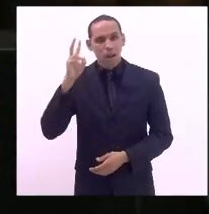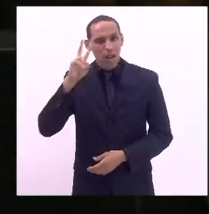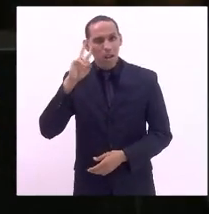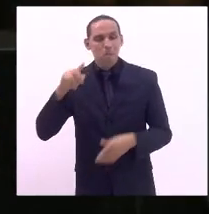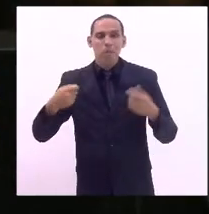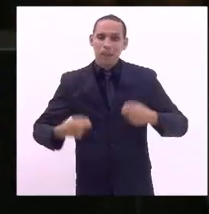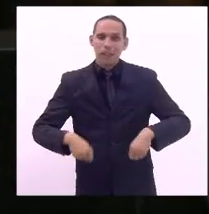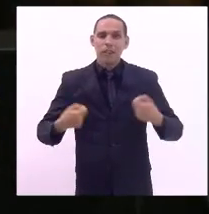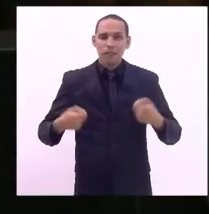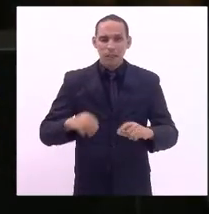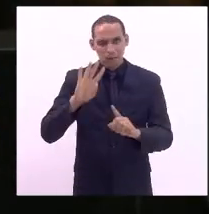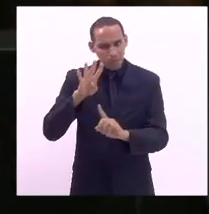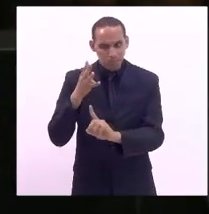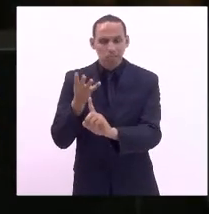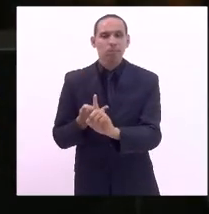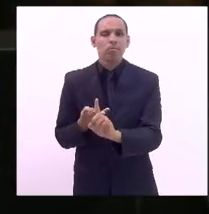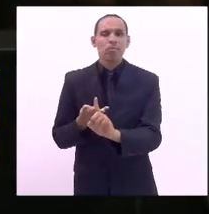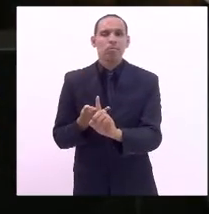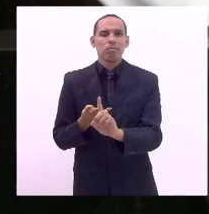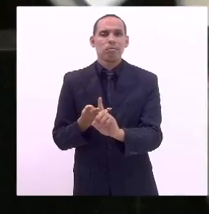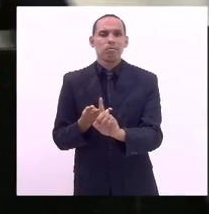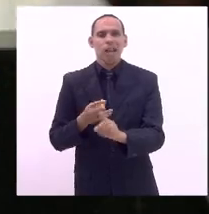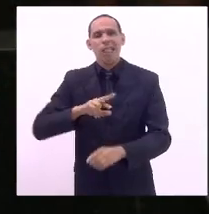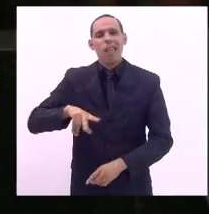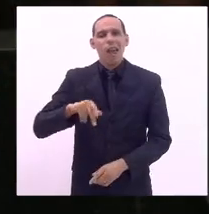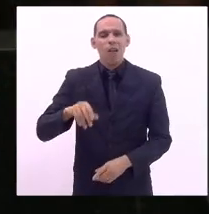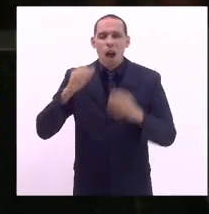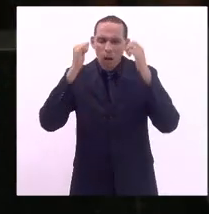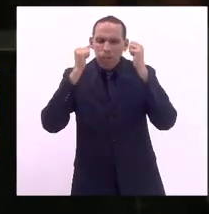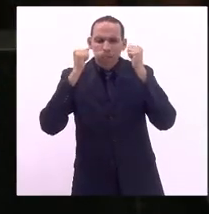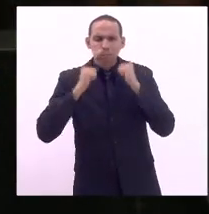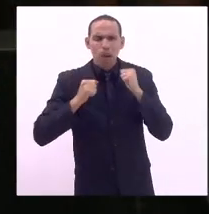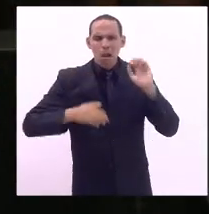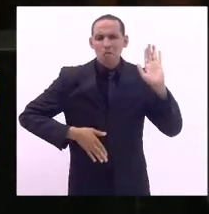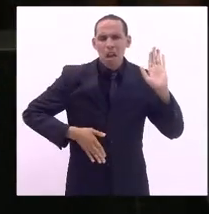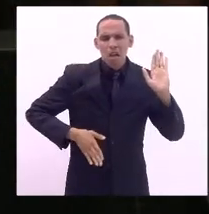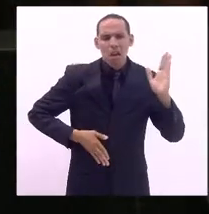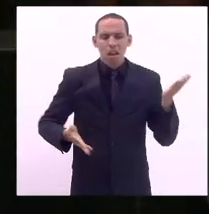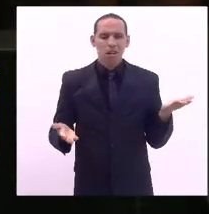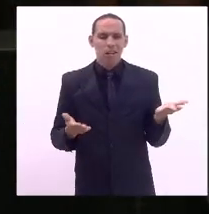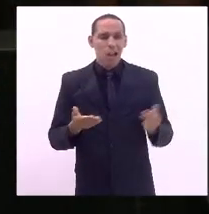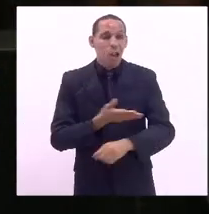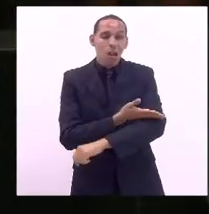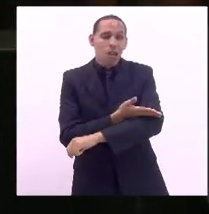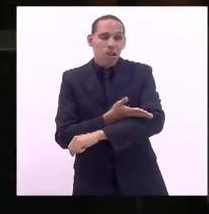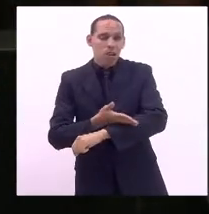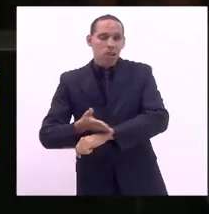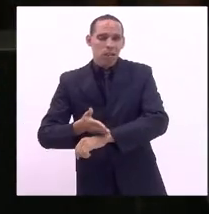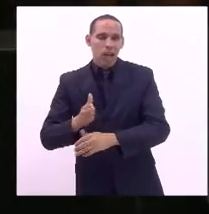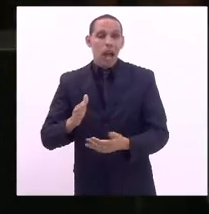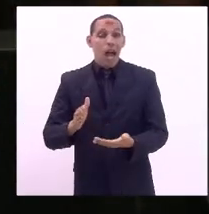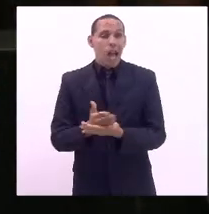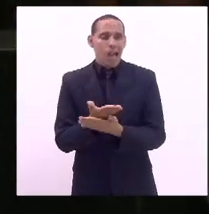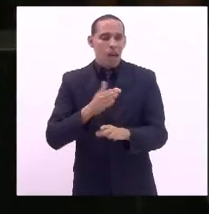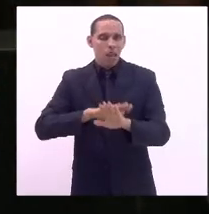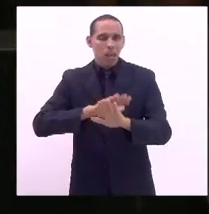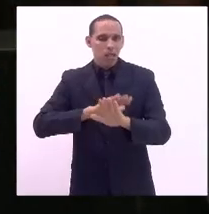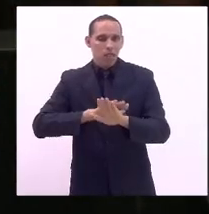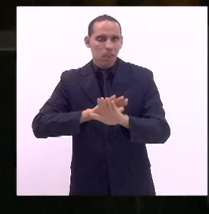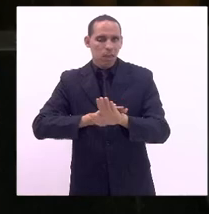lembrar, homenagear, não terroristas vagabundos, como é de costume algumas